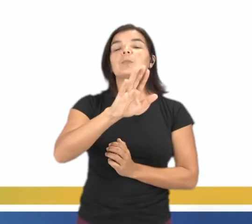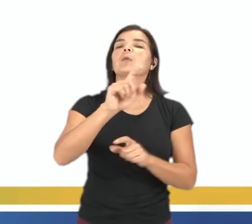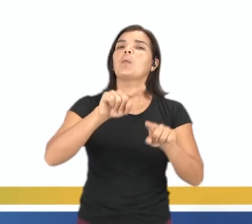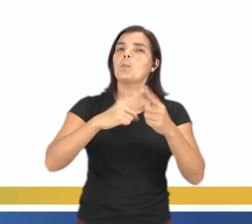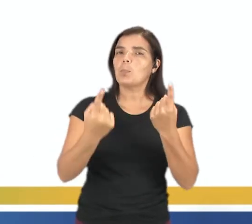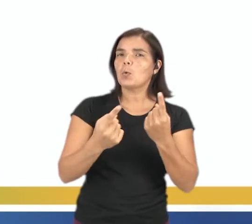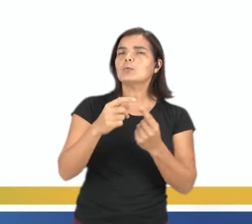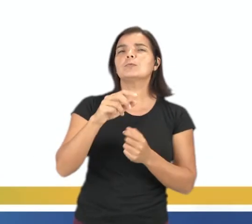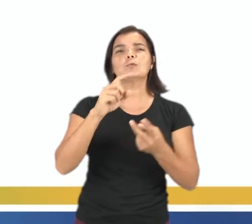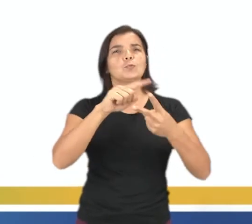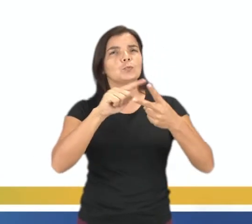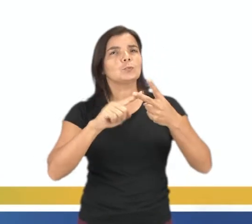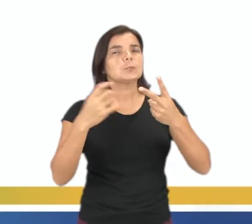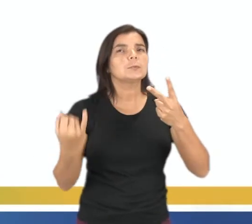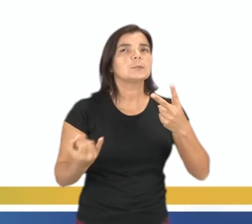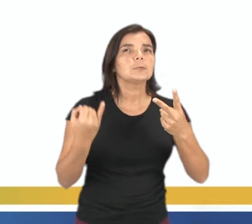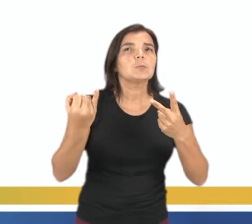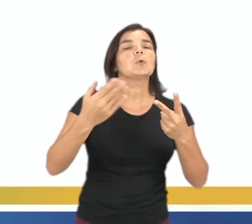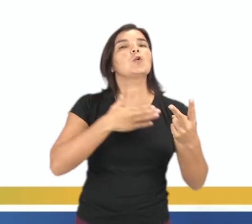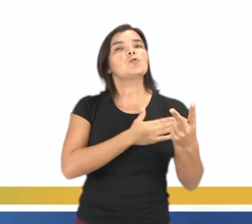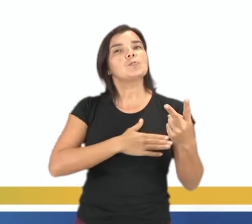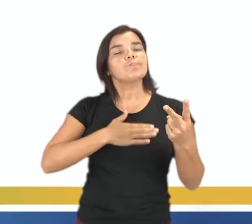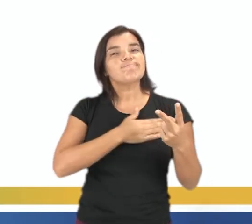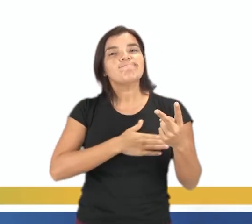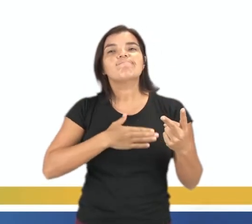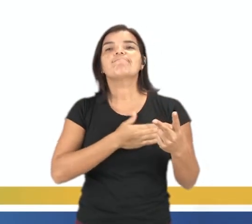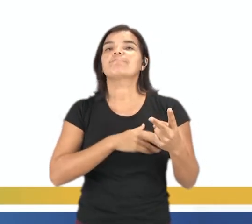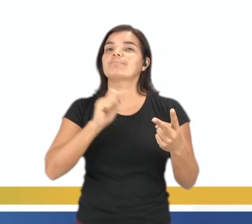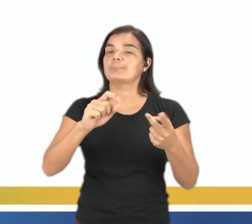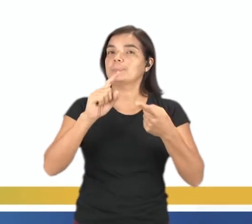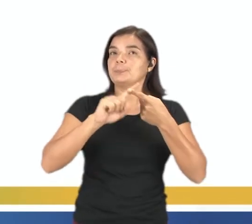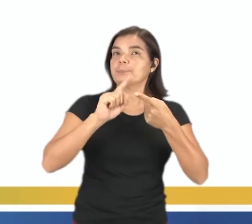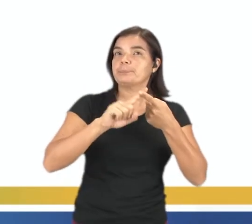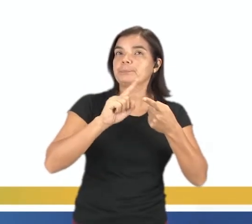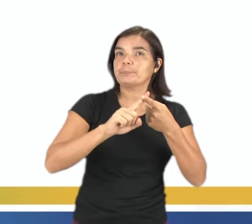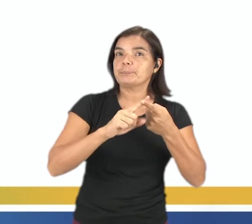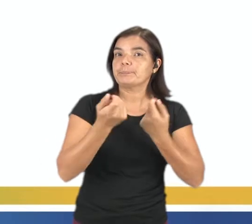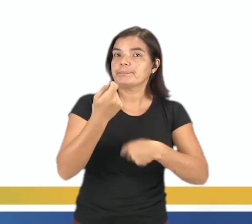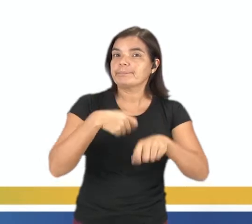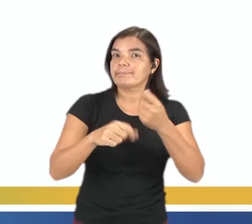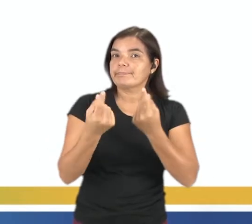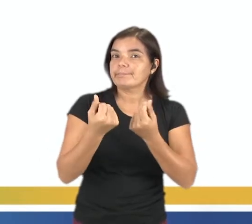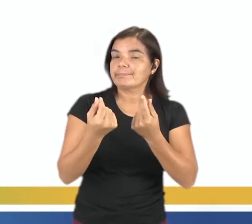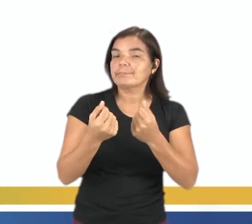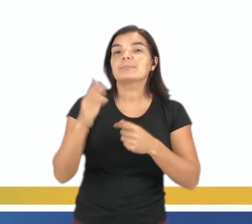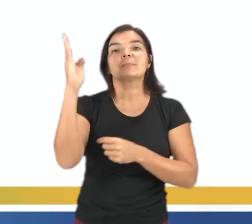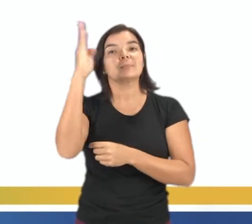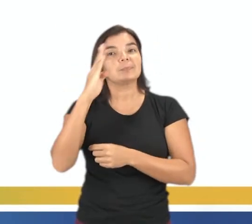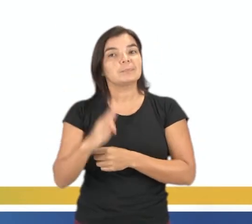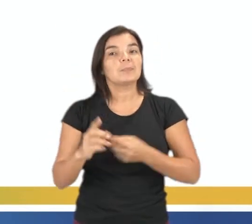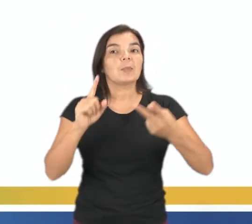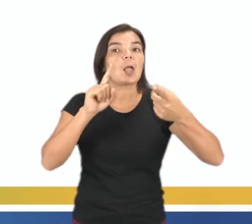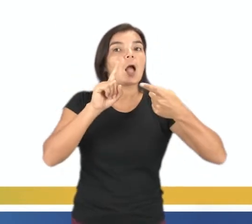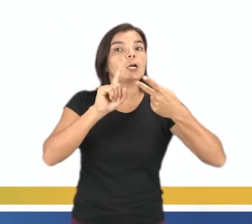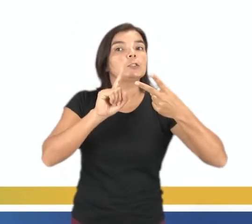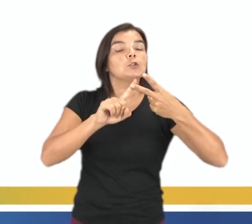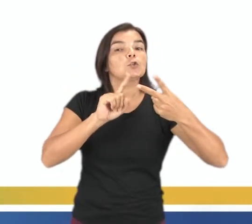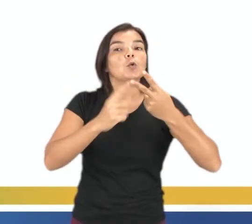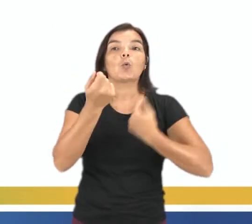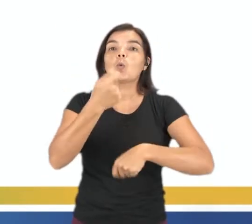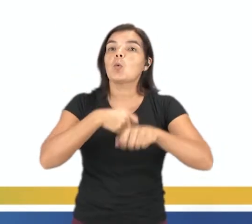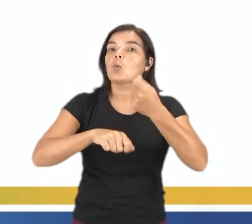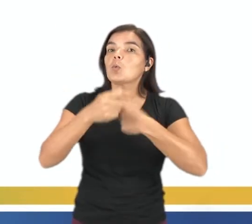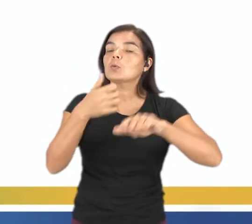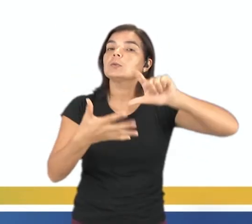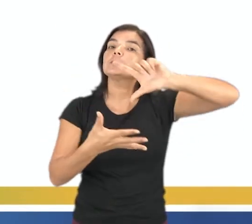por 2 fatores importantes que eu gostaria de destacar agora. Um deles é o econômico. O Brasil é a segunda economia